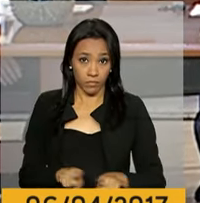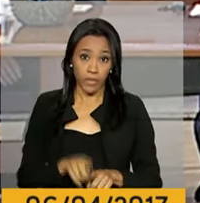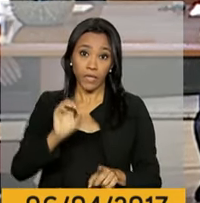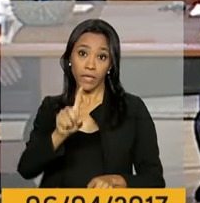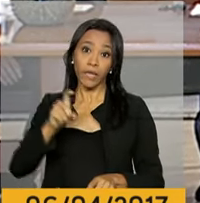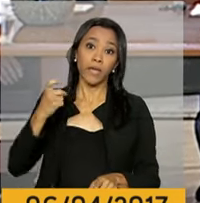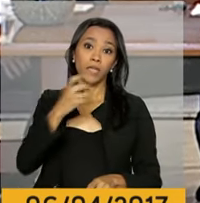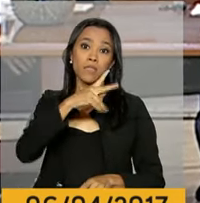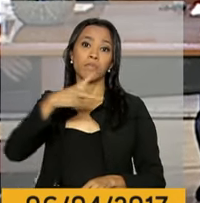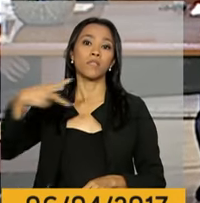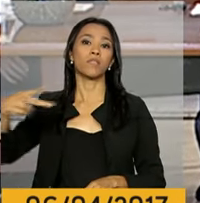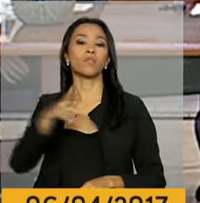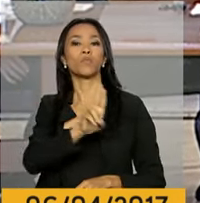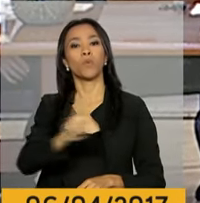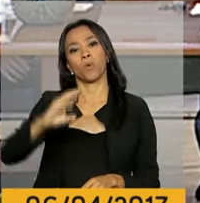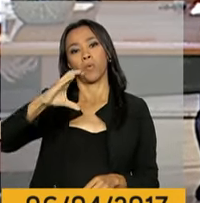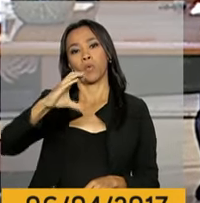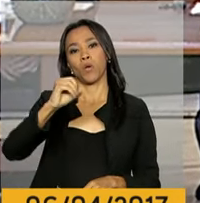ex-presidente Fernando Collor,